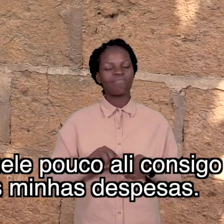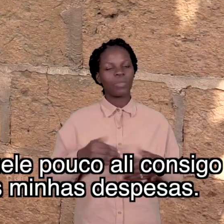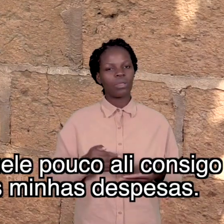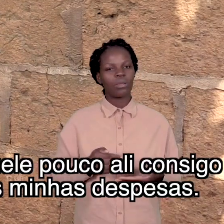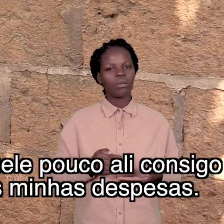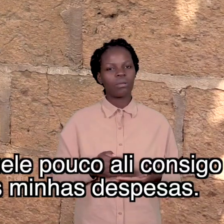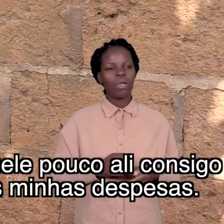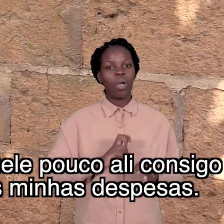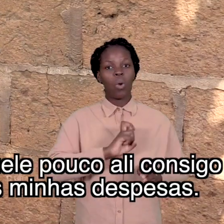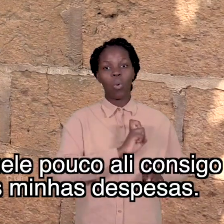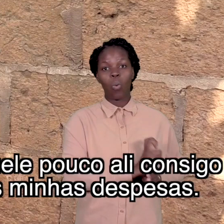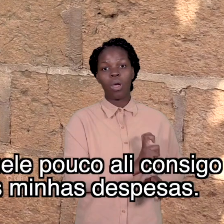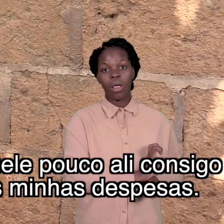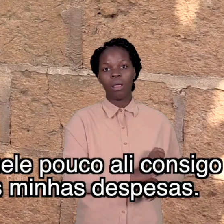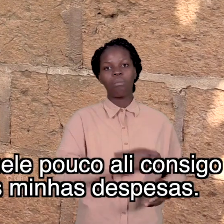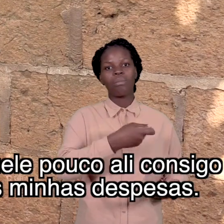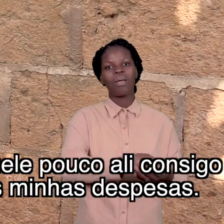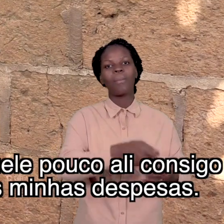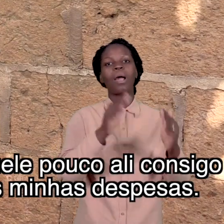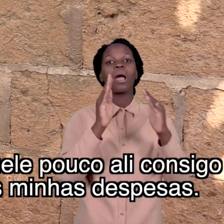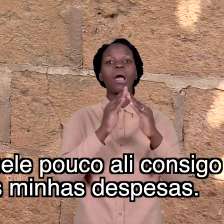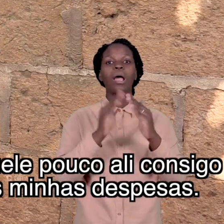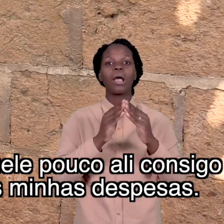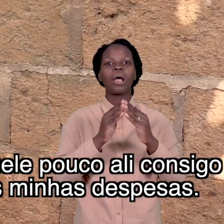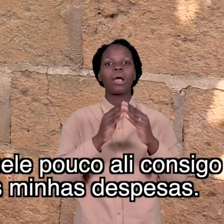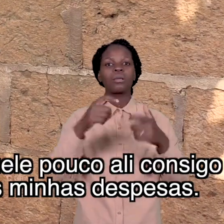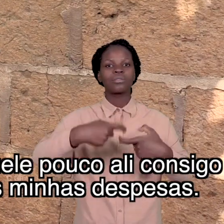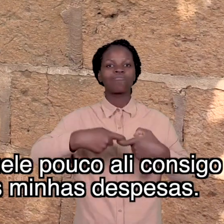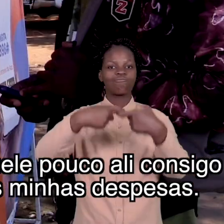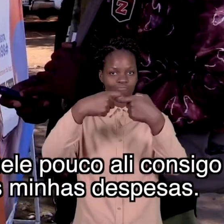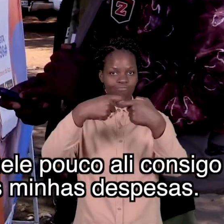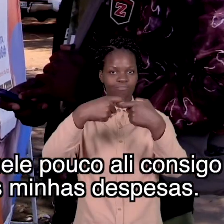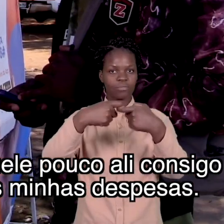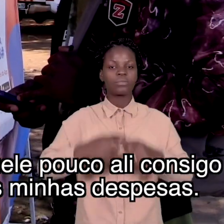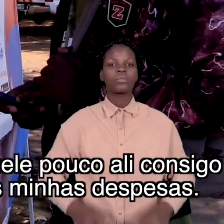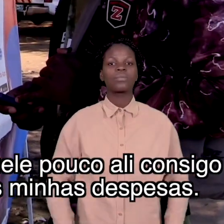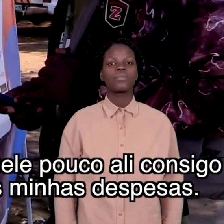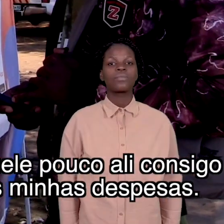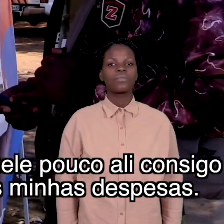consigo guardar para poder pagar renda e